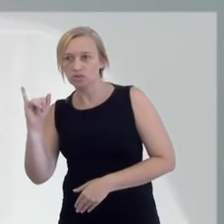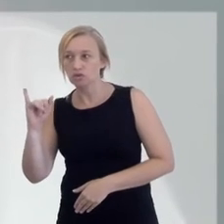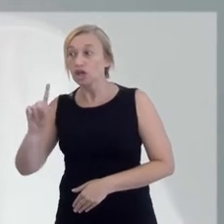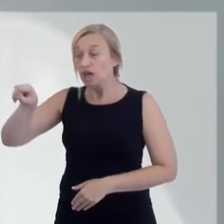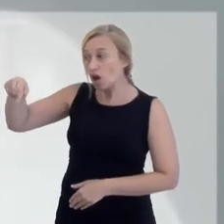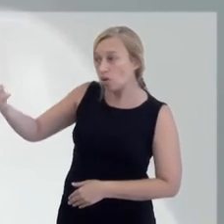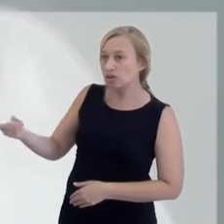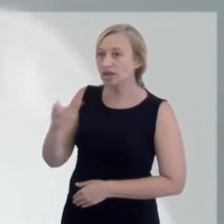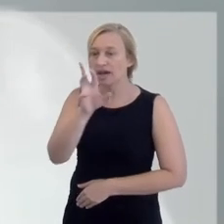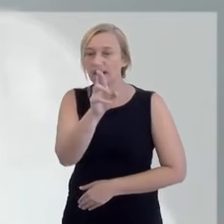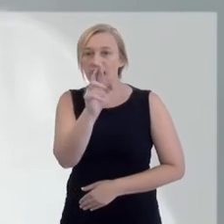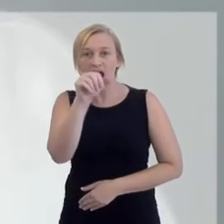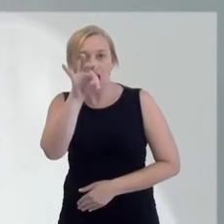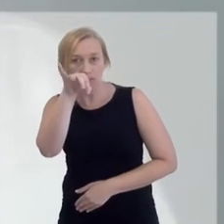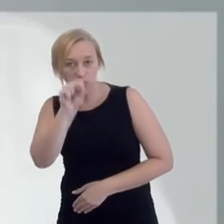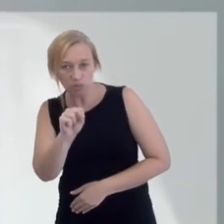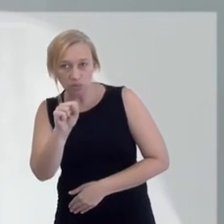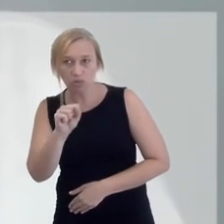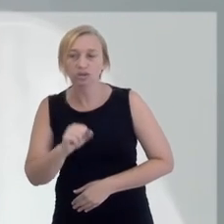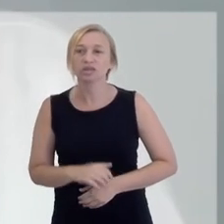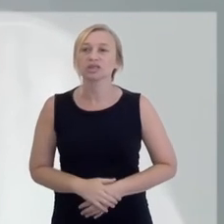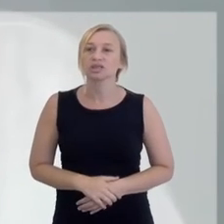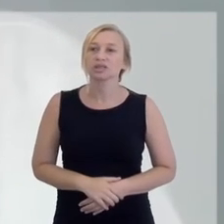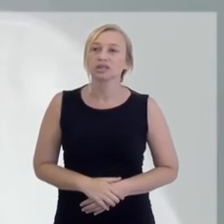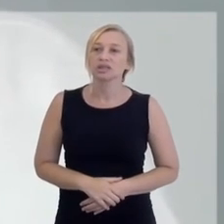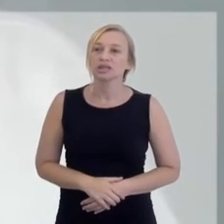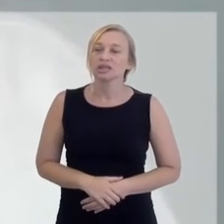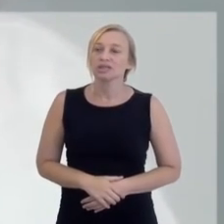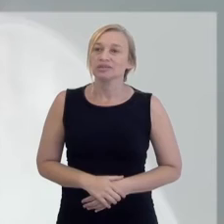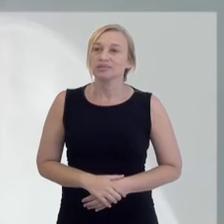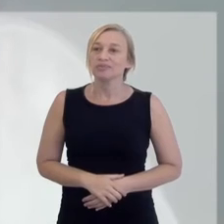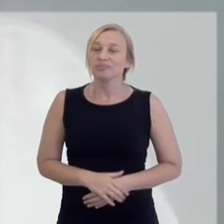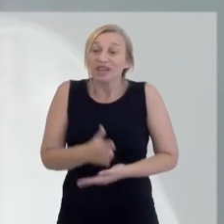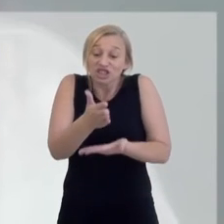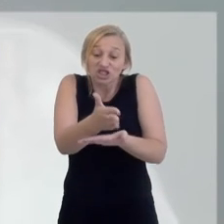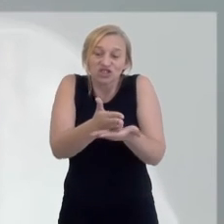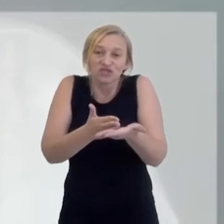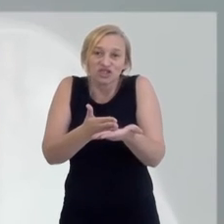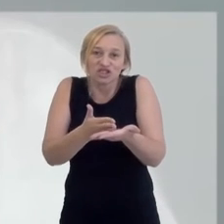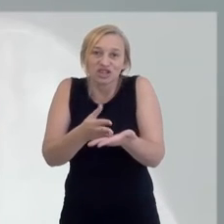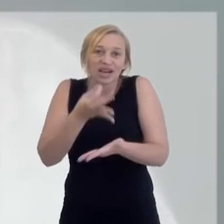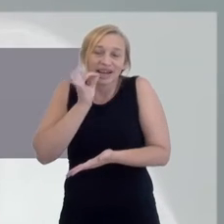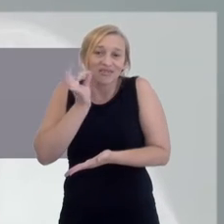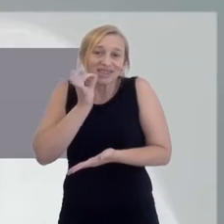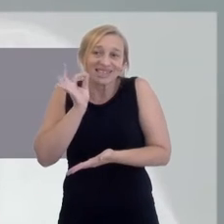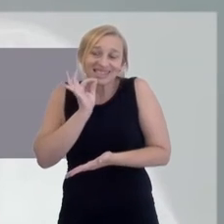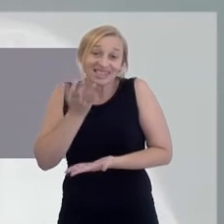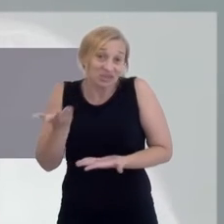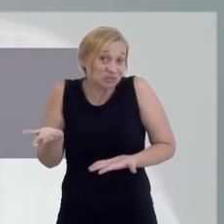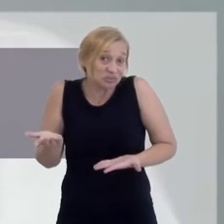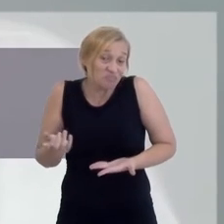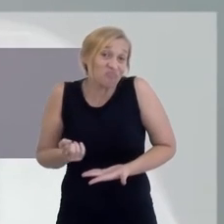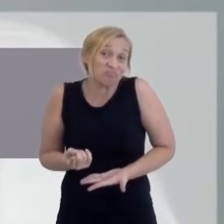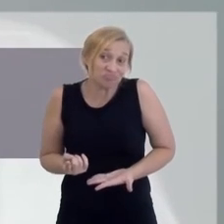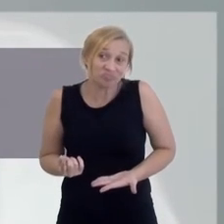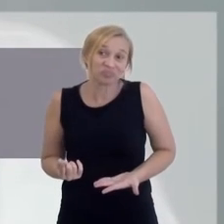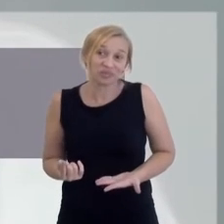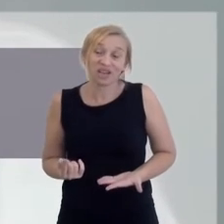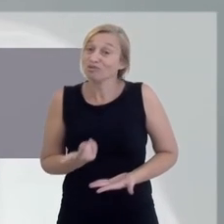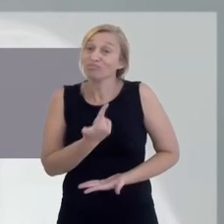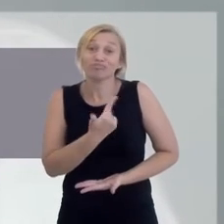e uma que morava em Ramos, que é a Beth, e a Fátima, e a gente dividia cafezinho de R$ 1,